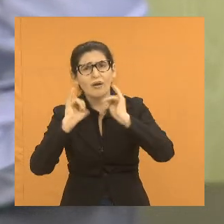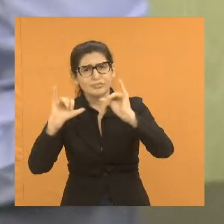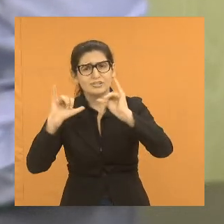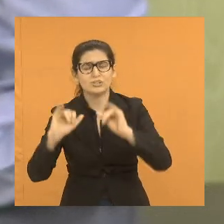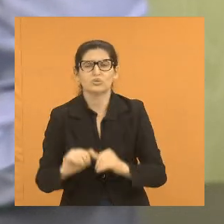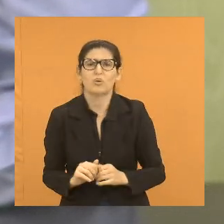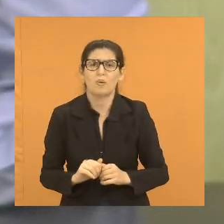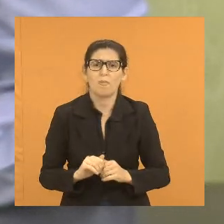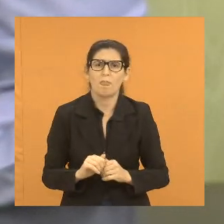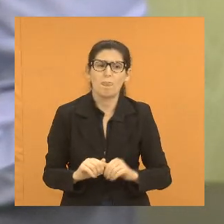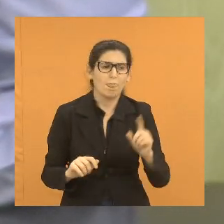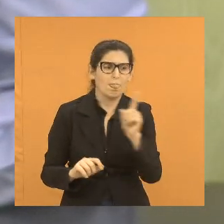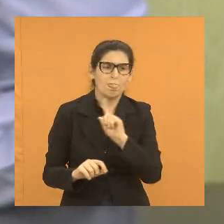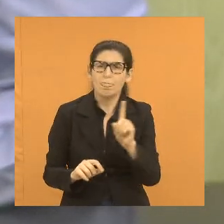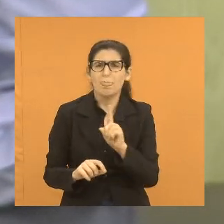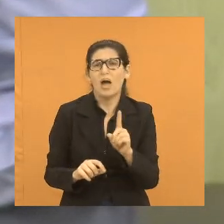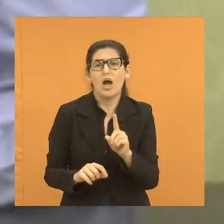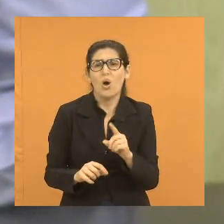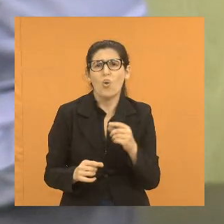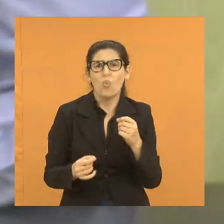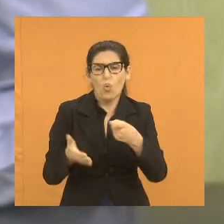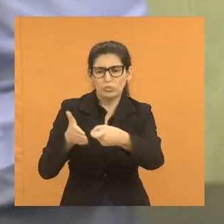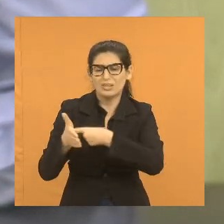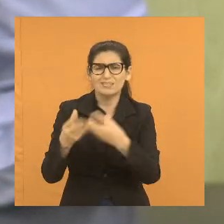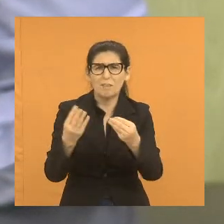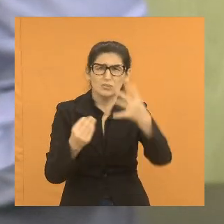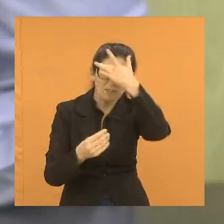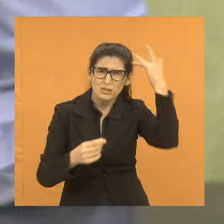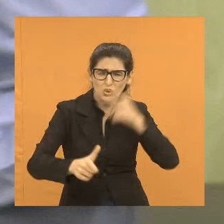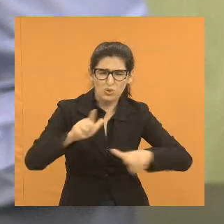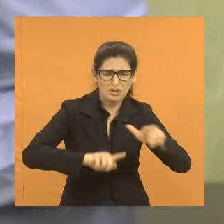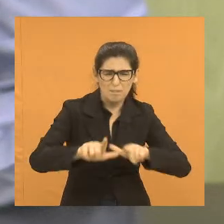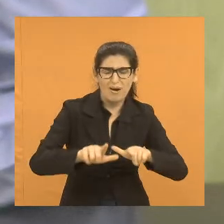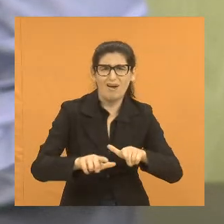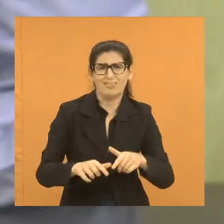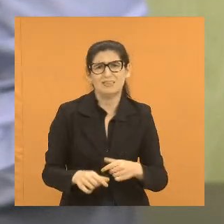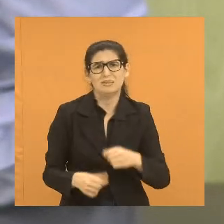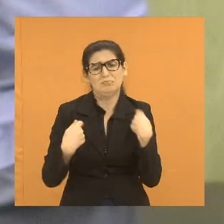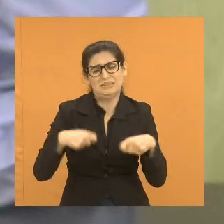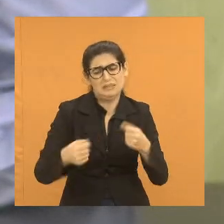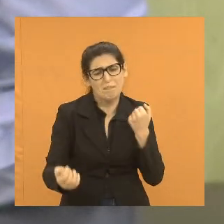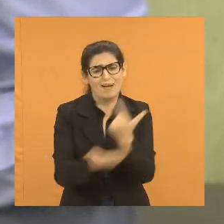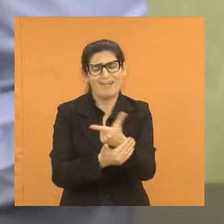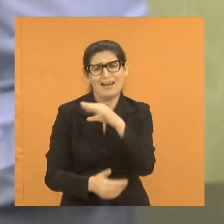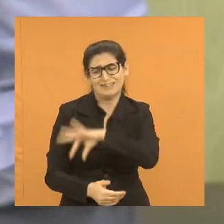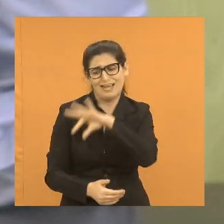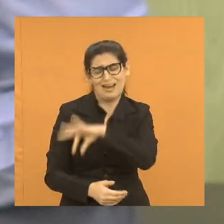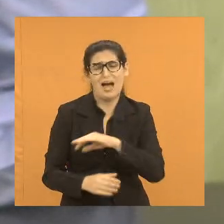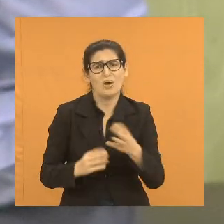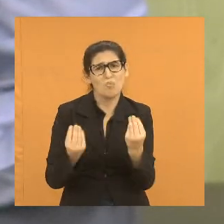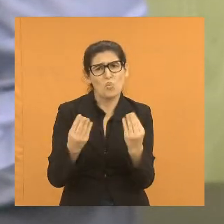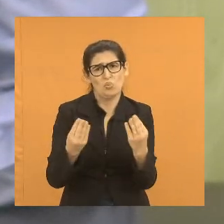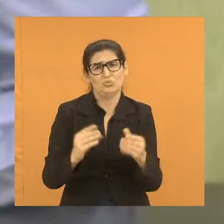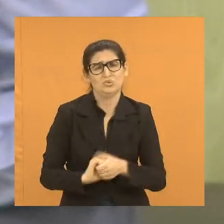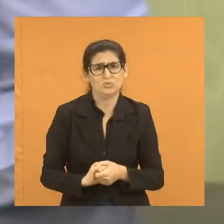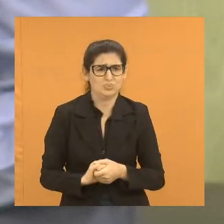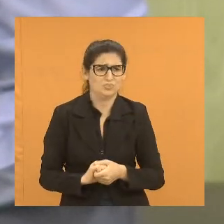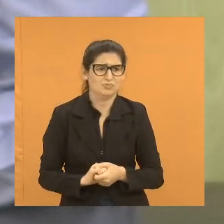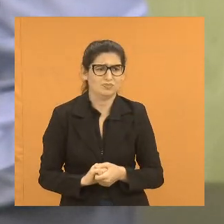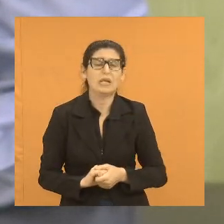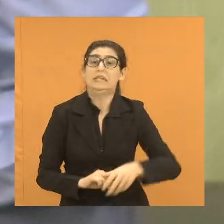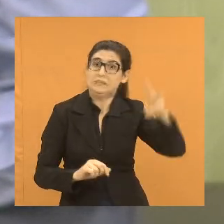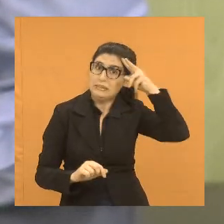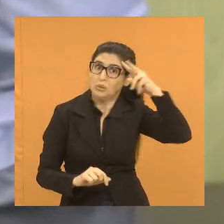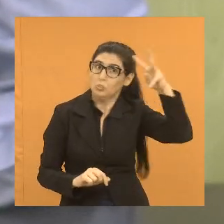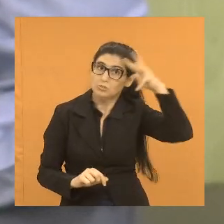porque toda vez que você põe fixo, você tem um custo que, às vezes, não justifica, né? Justificou segunda e terça, porque a gente